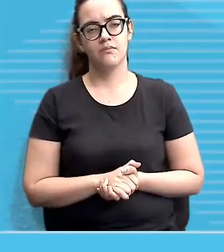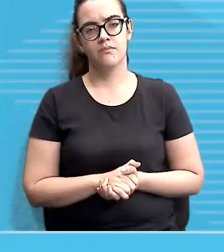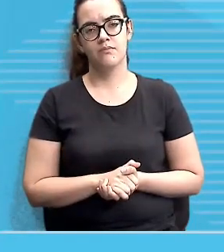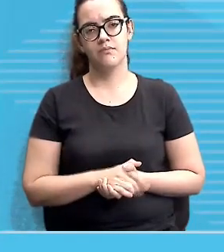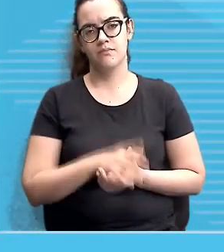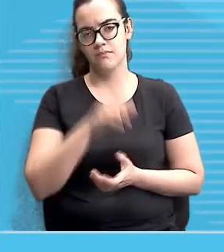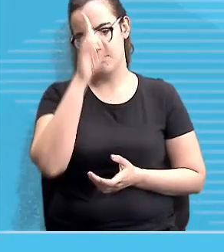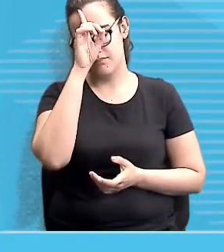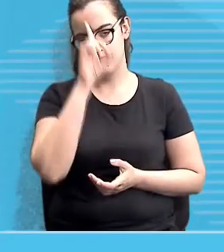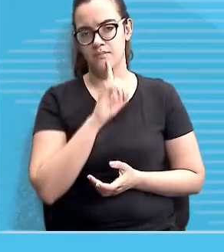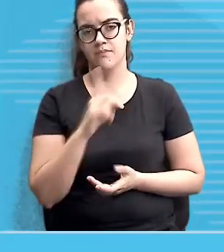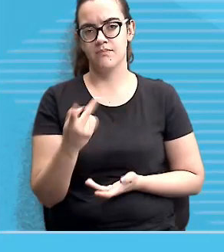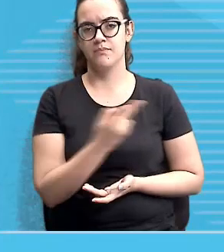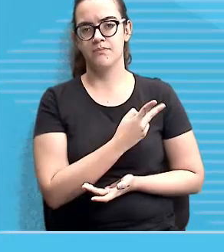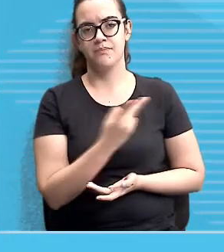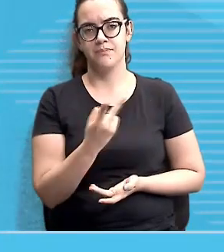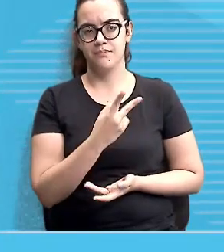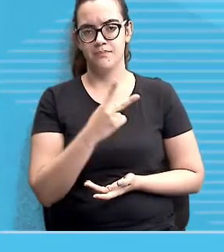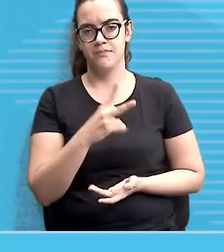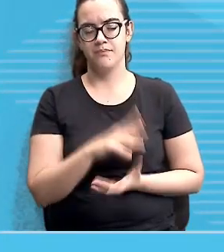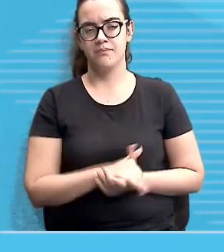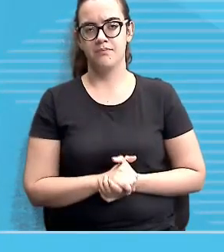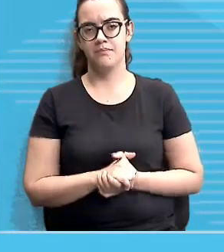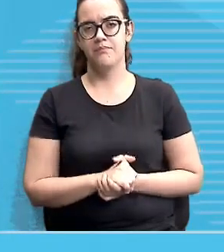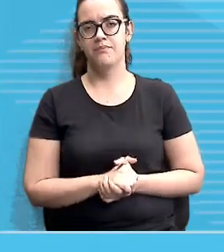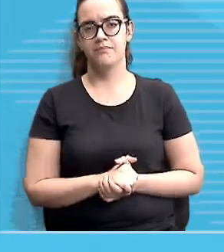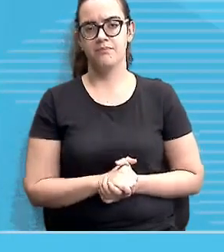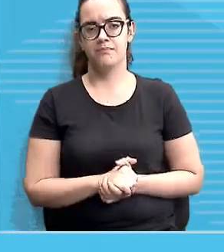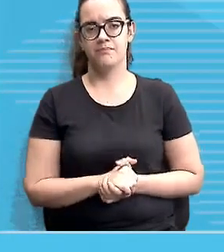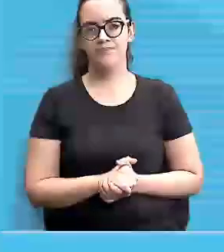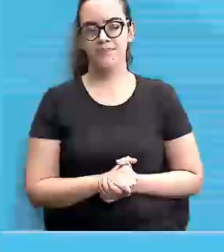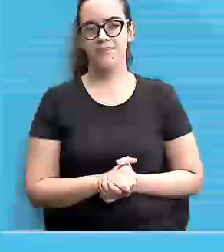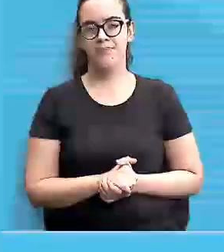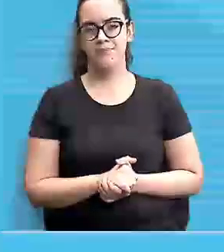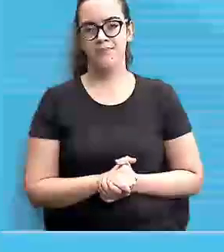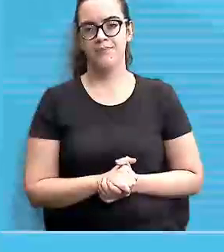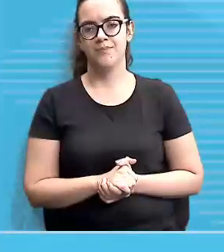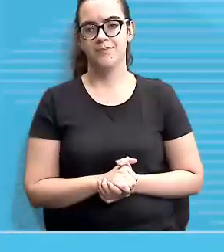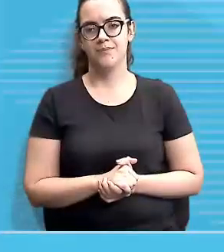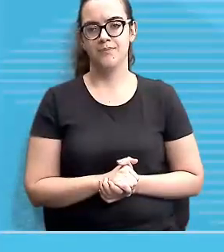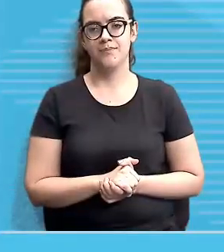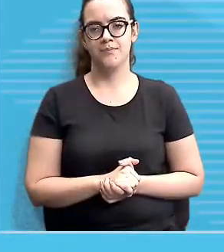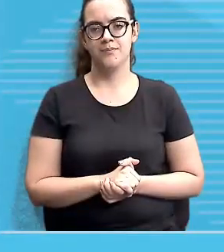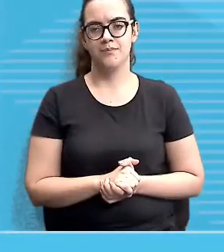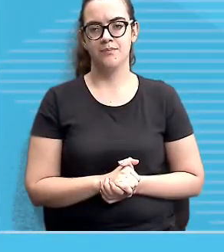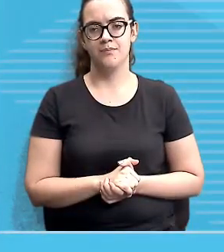e eu tenho aí o meio kilo 500 gramas